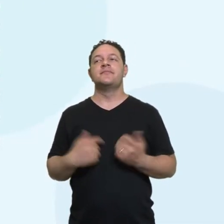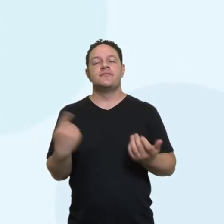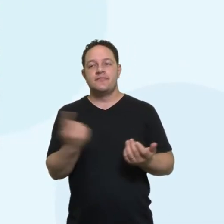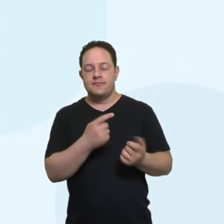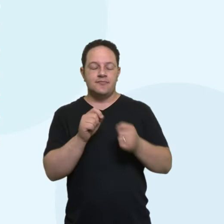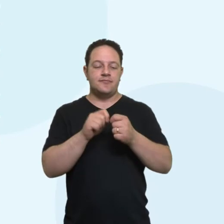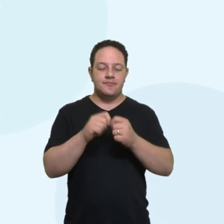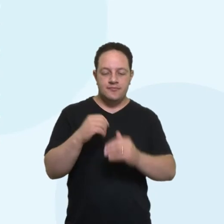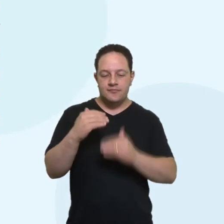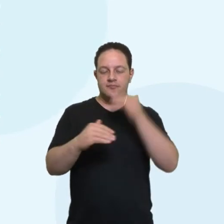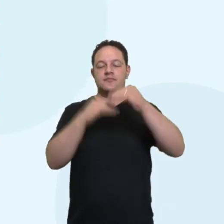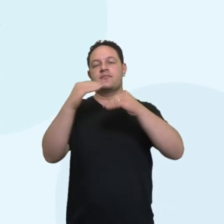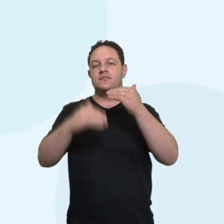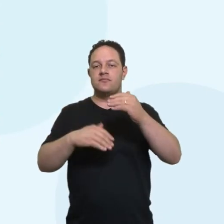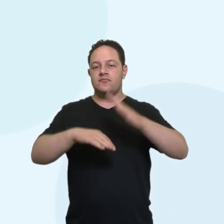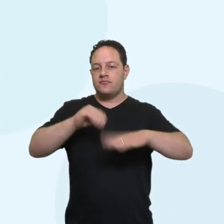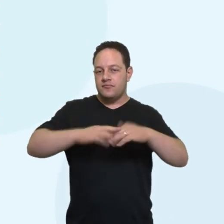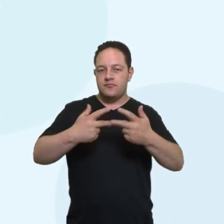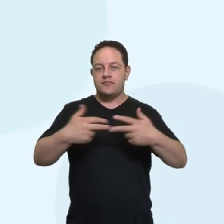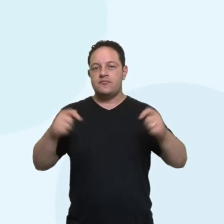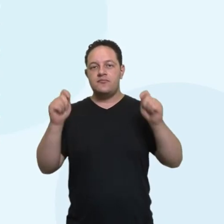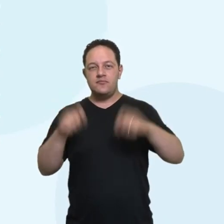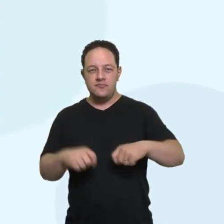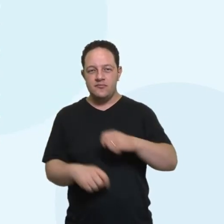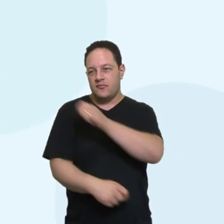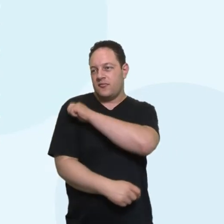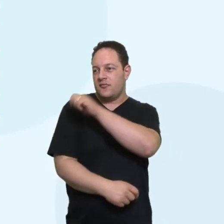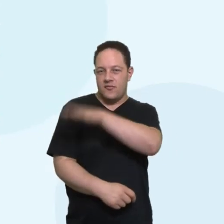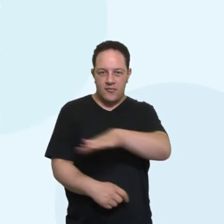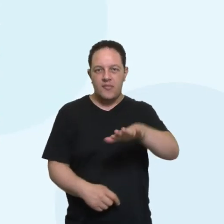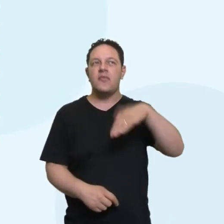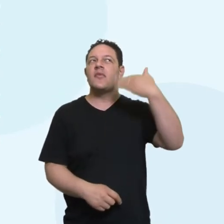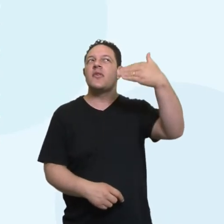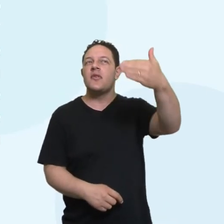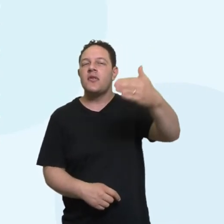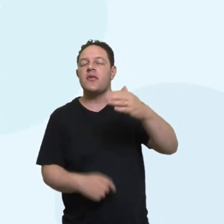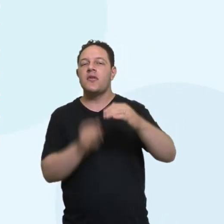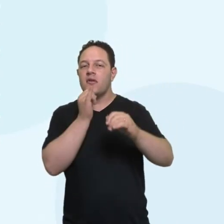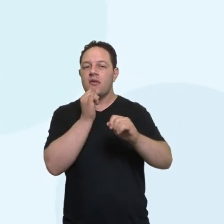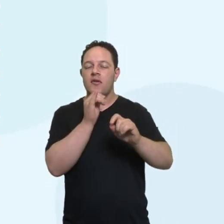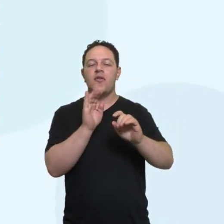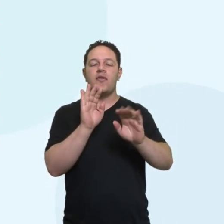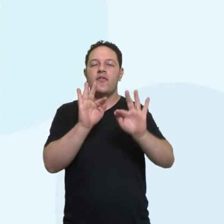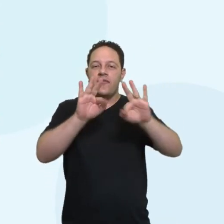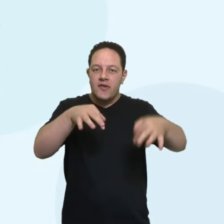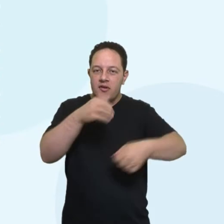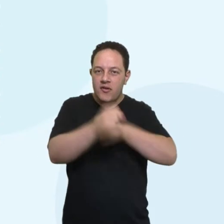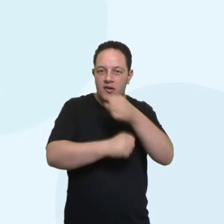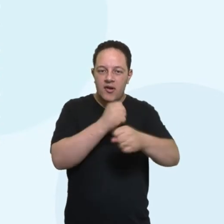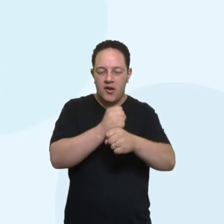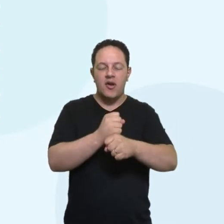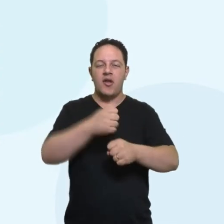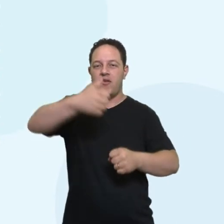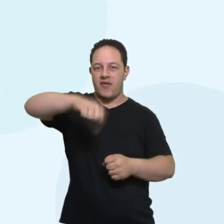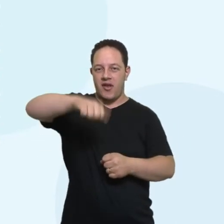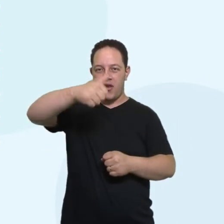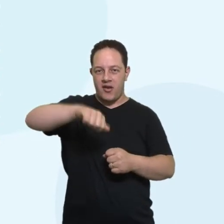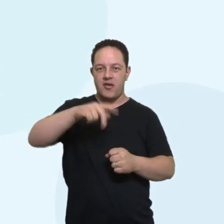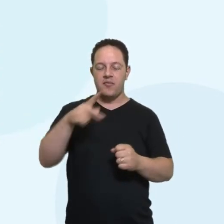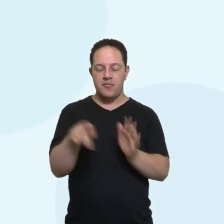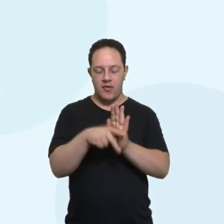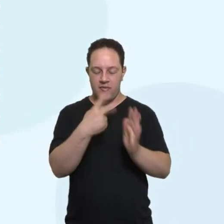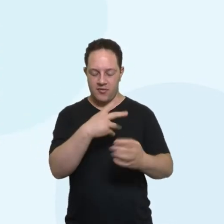desenvolvendo as competências e tudo mais então os nossos estudantes quando chegar lá no final do bimestre eles vão responder aquela autoavaliação